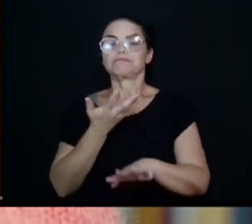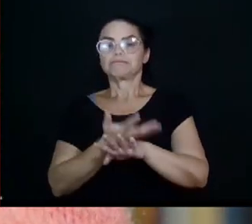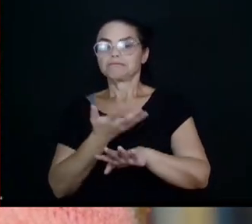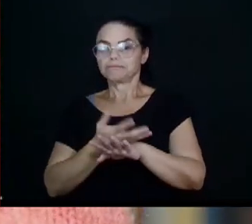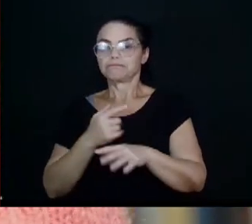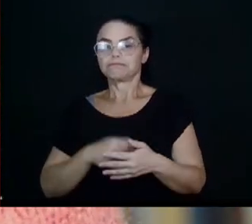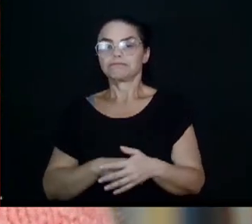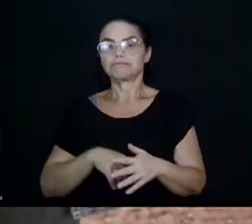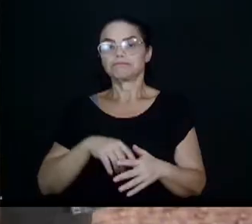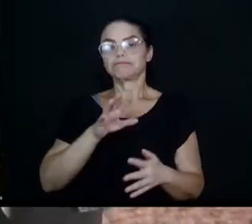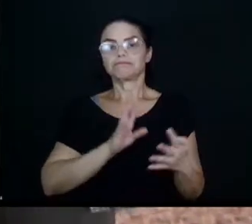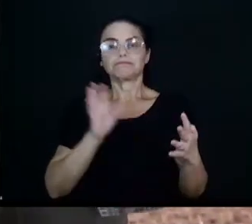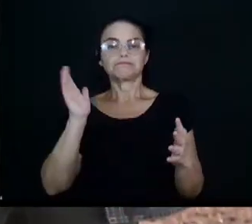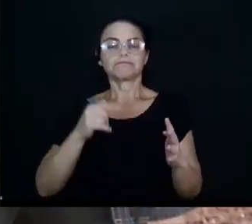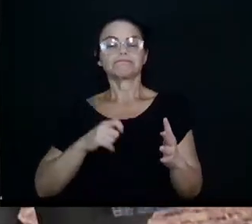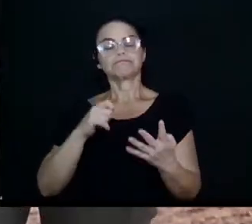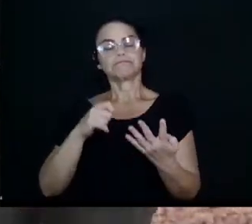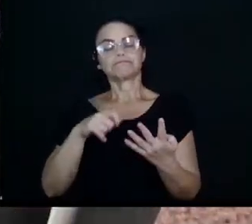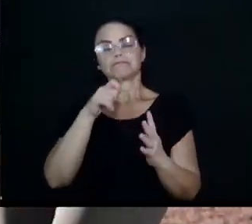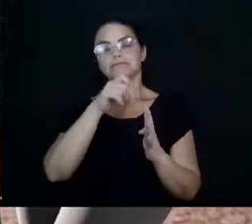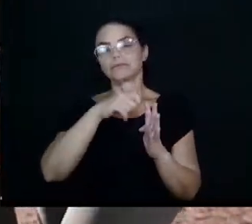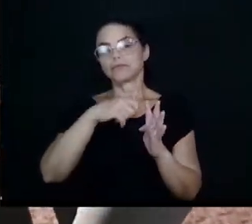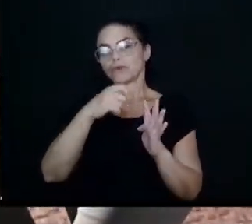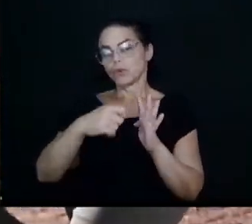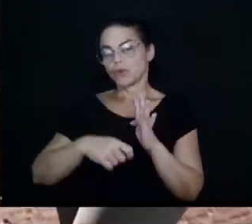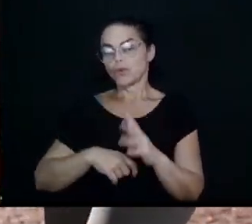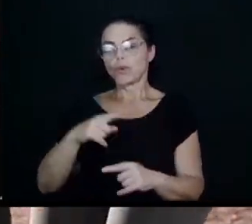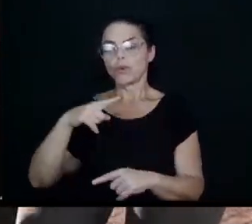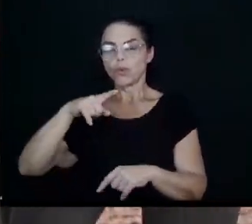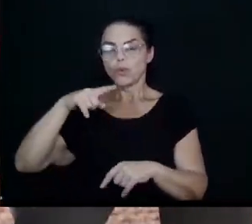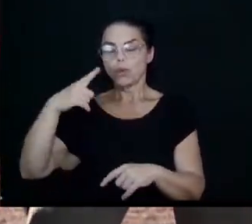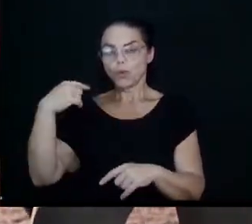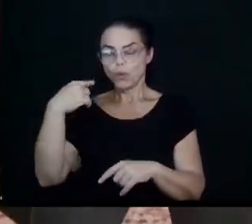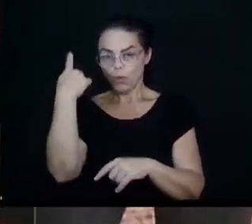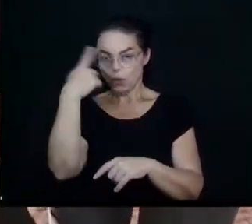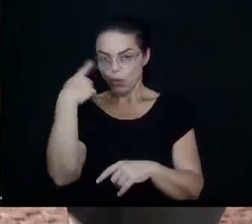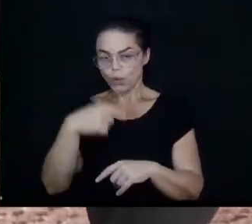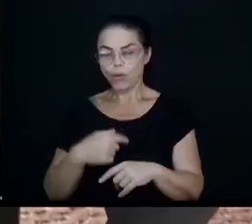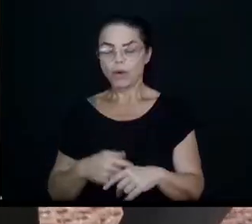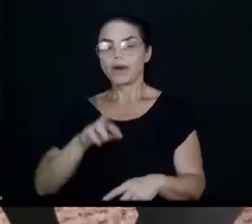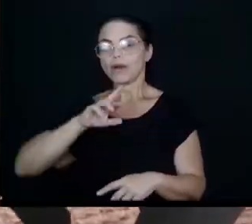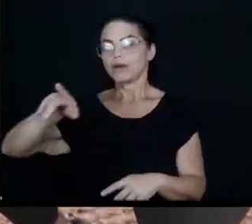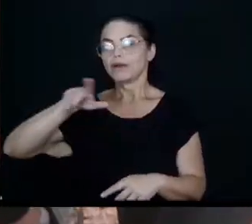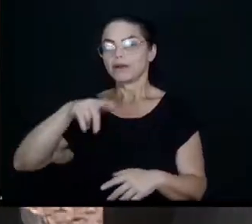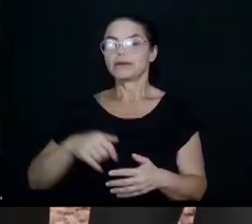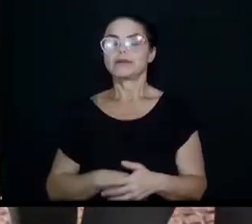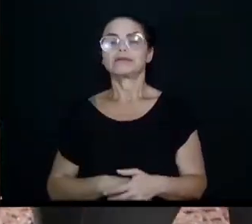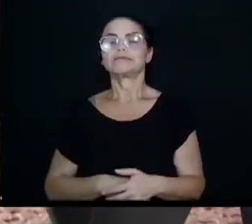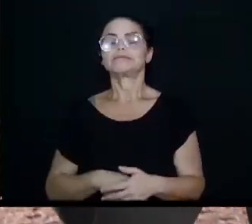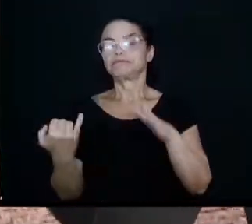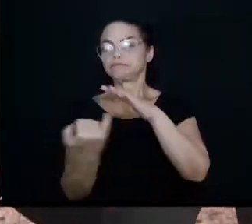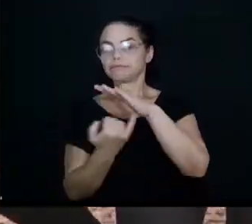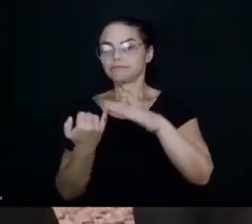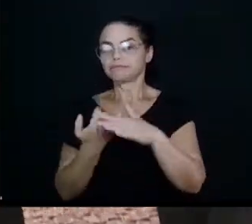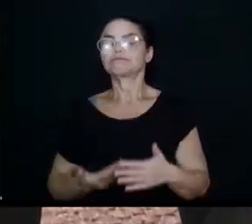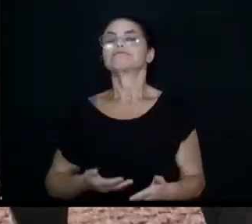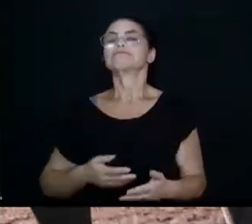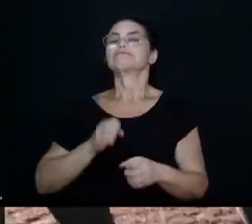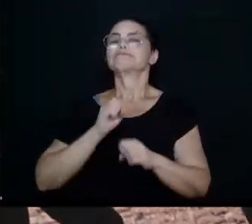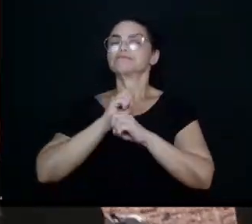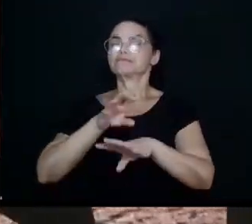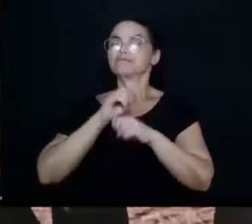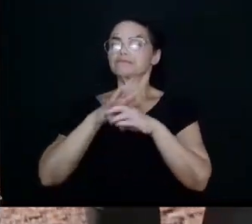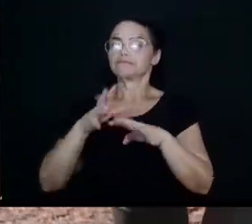já vem montada. Aqui, diferentemente no ensino superior, normalmente as instituições de ensino, ela tem uma grade de